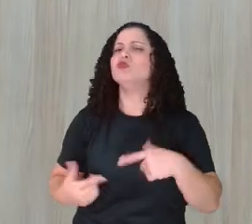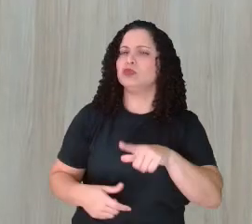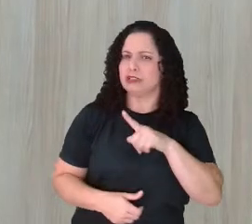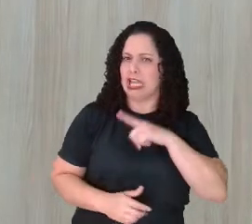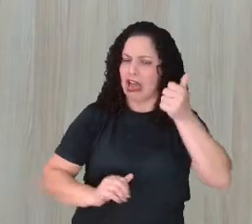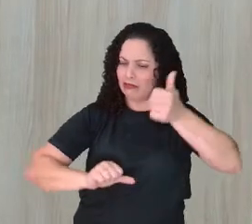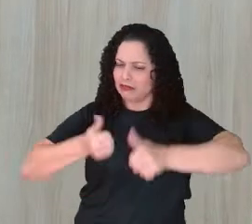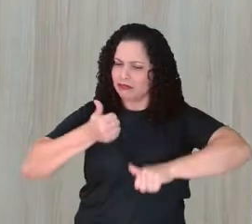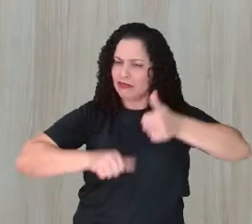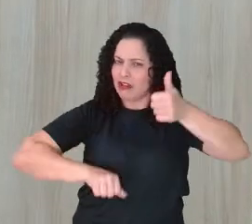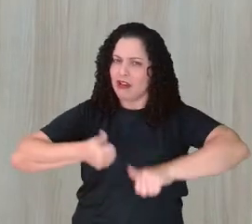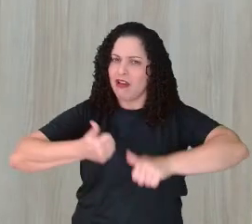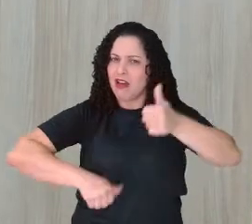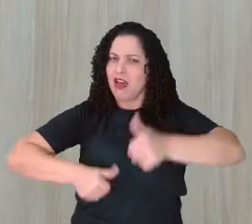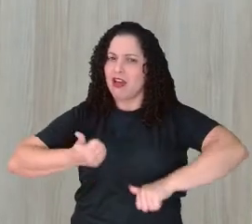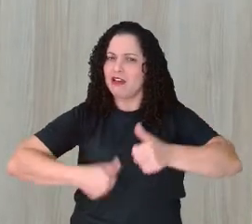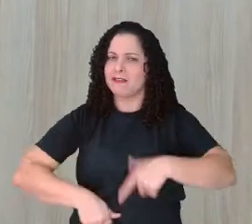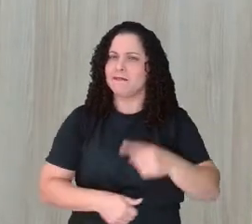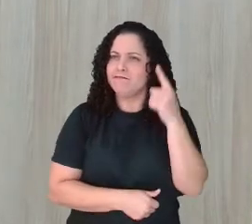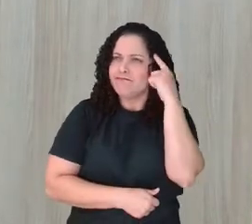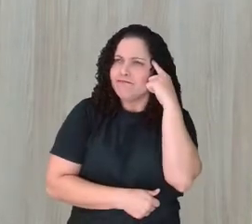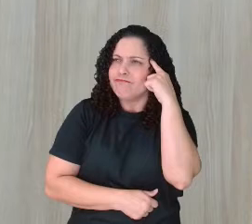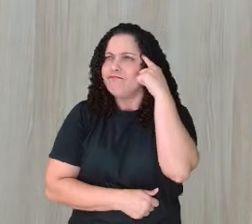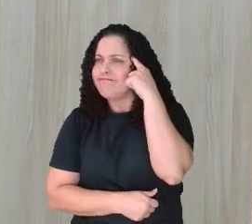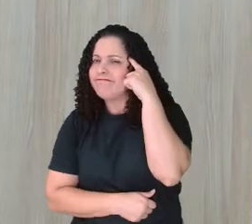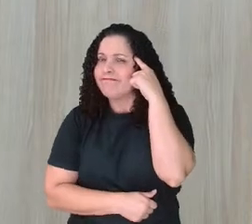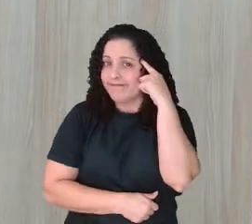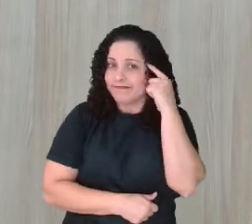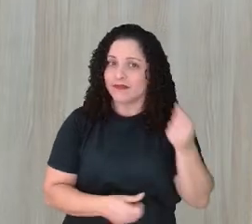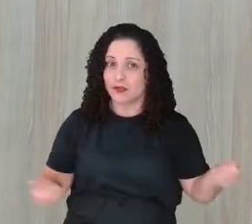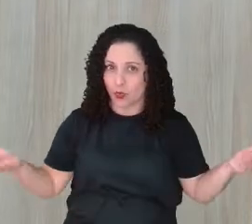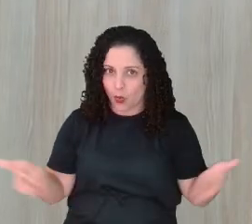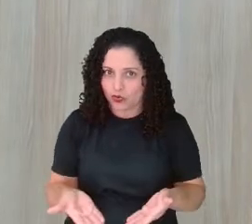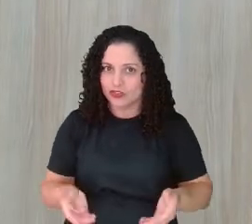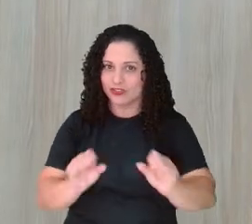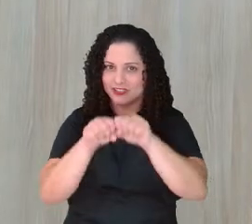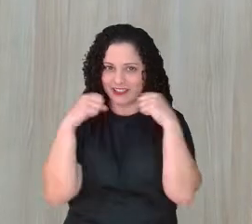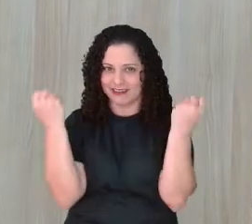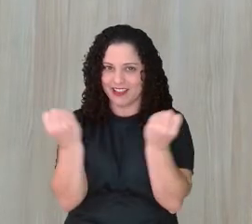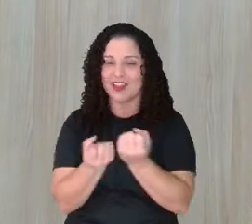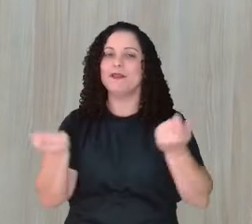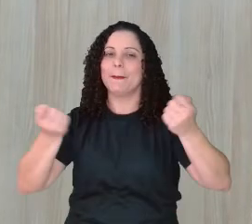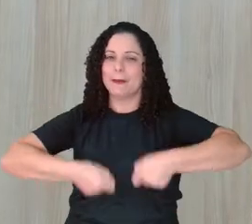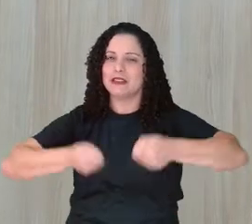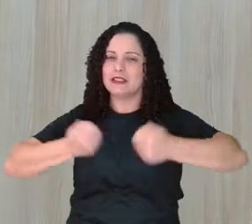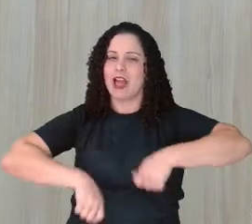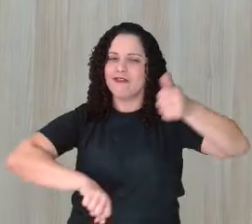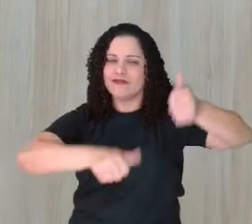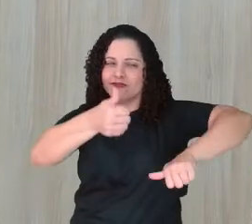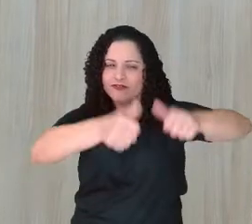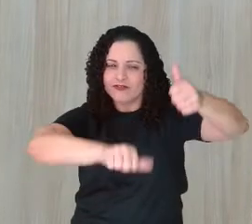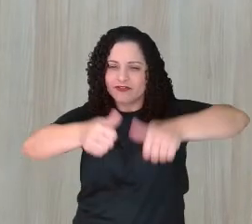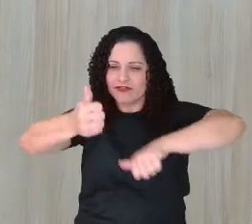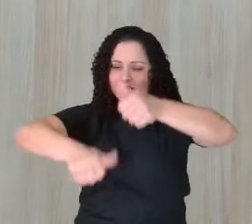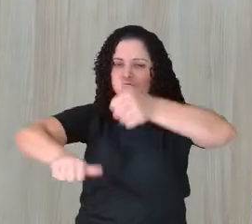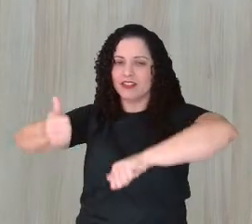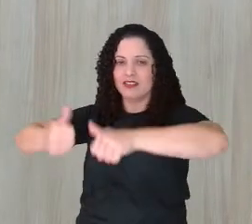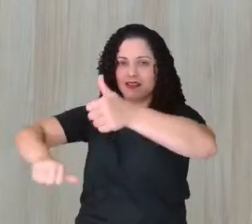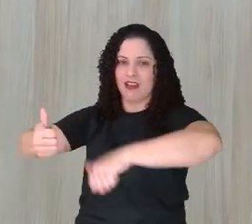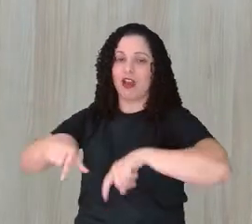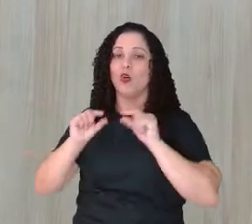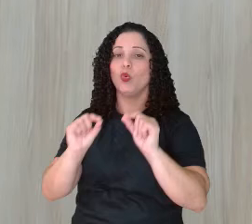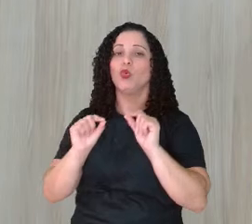você questiona. E hoje, na nossa sociedade, a gente precisa questionar bastante o que é que a gente está vivendo e